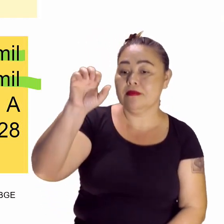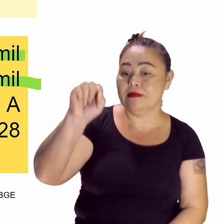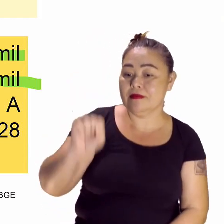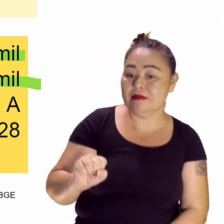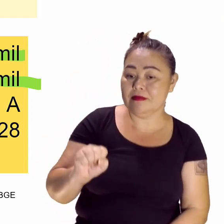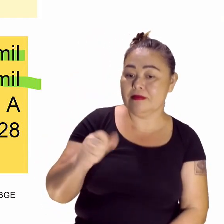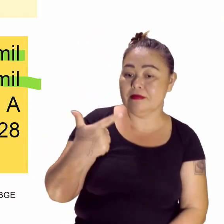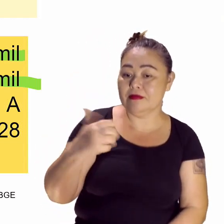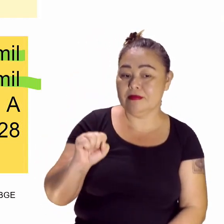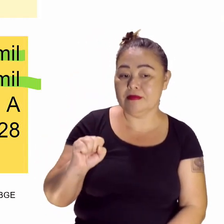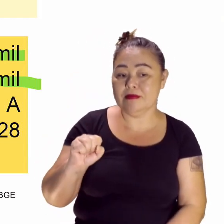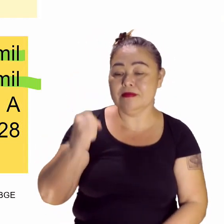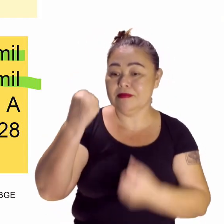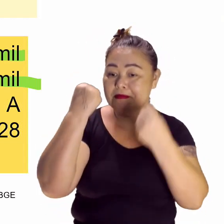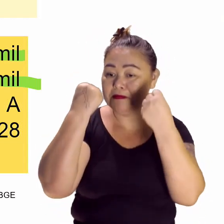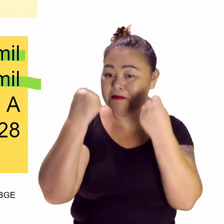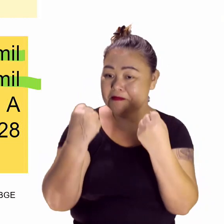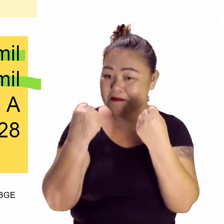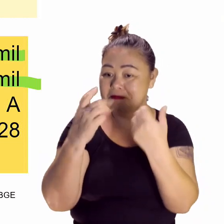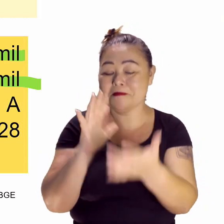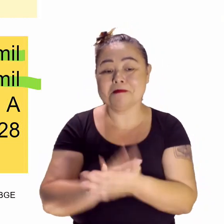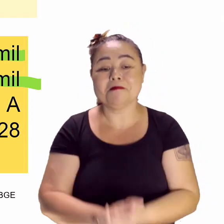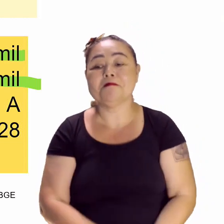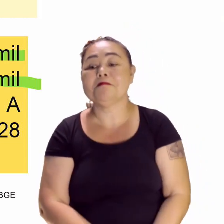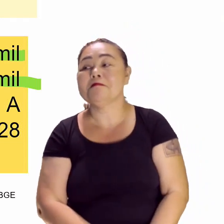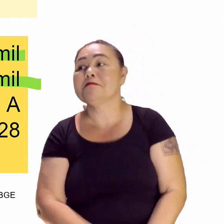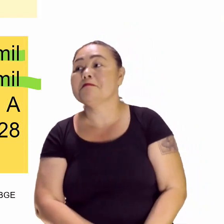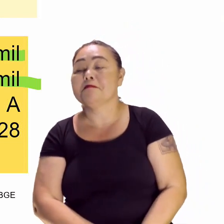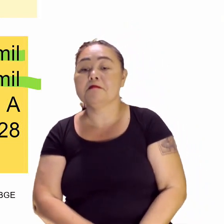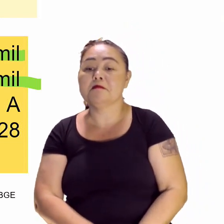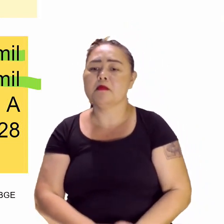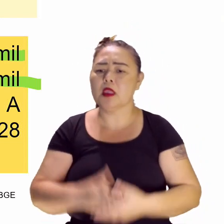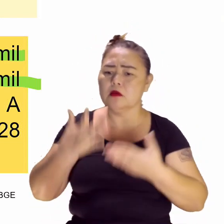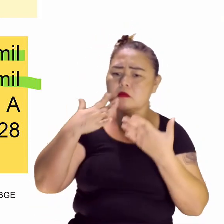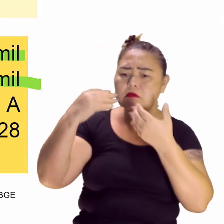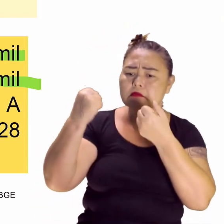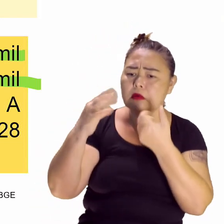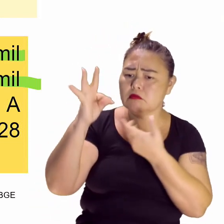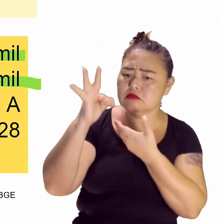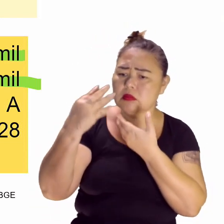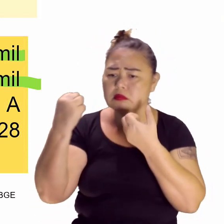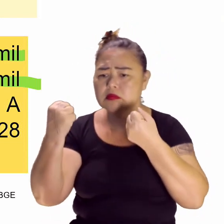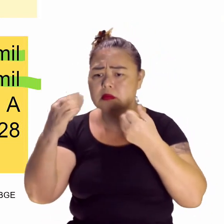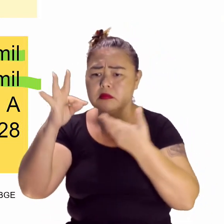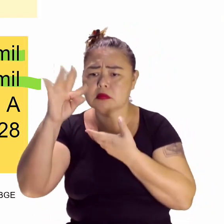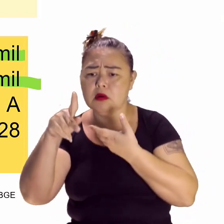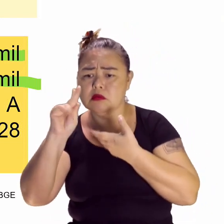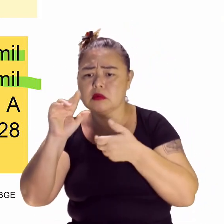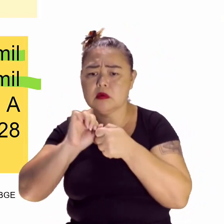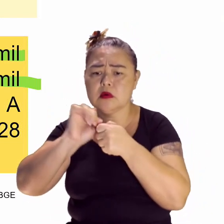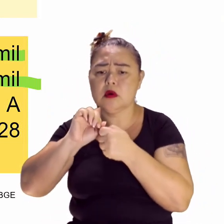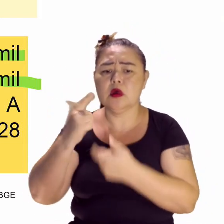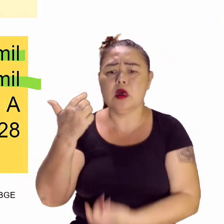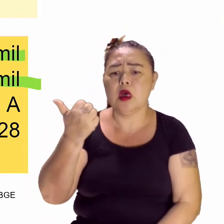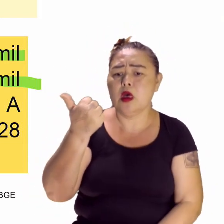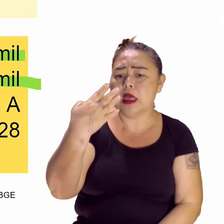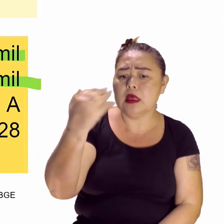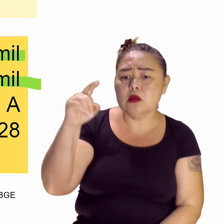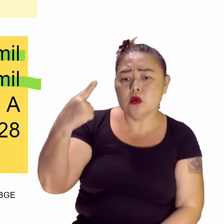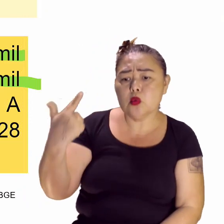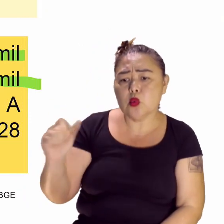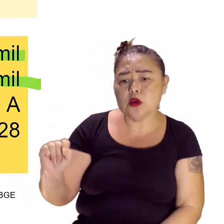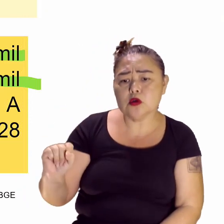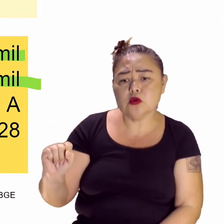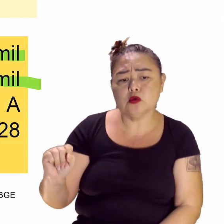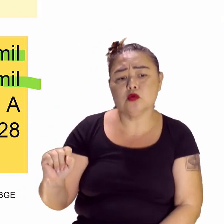de Rondônia com 28 toneladas E aí a gente olha a diferença né de 14 para 28 14.000 para 28 só